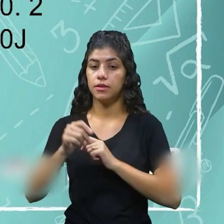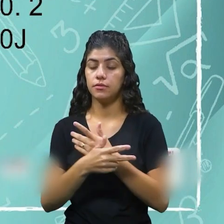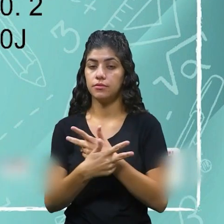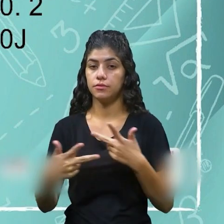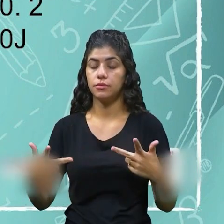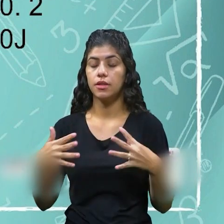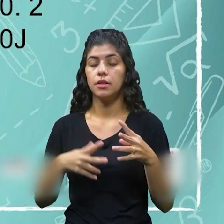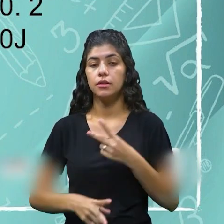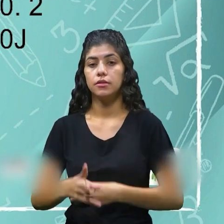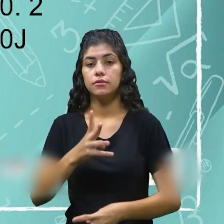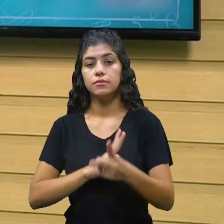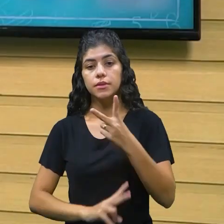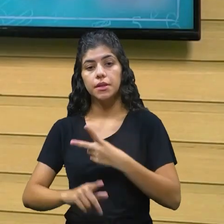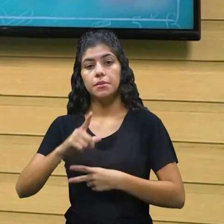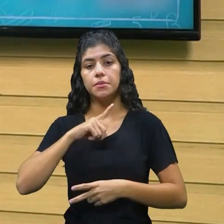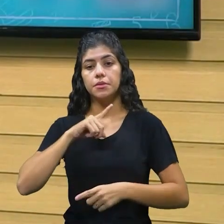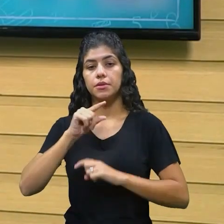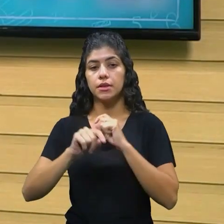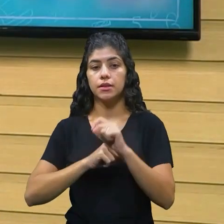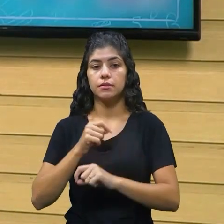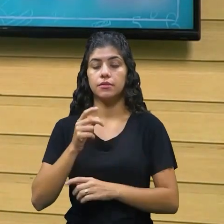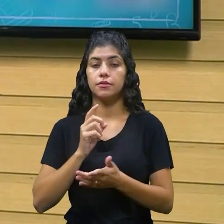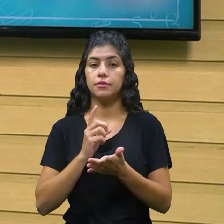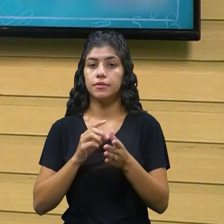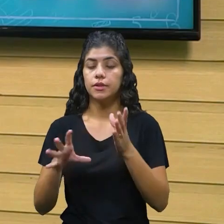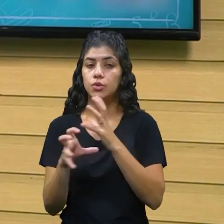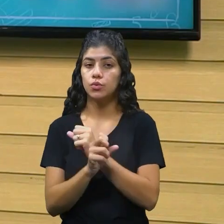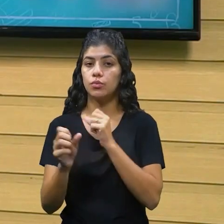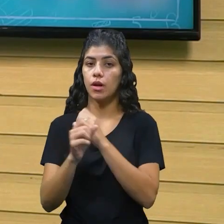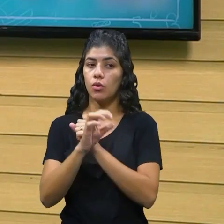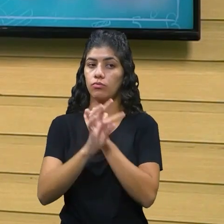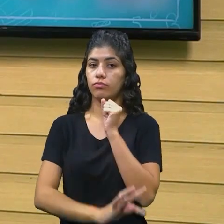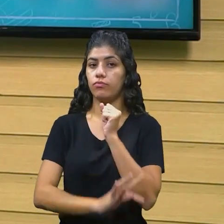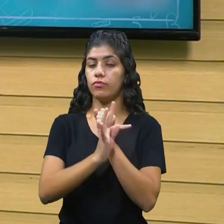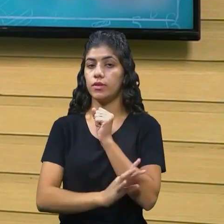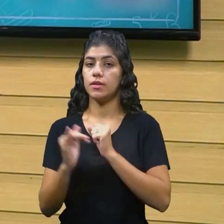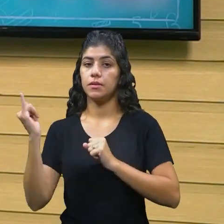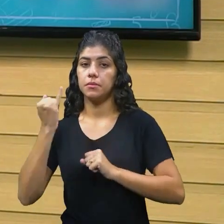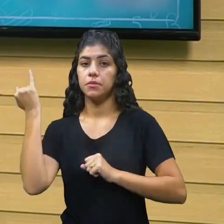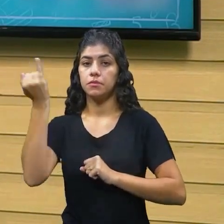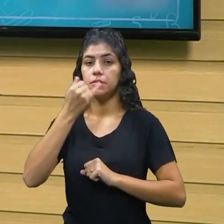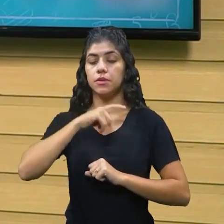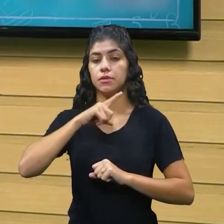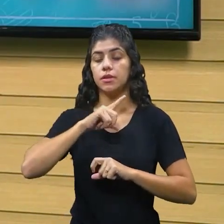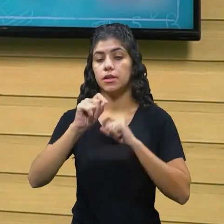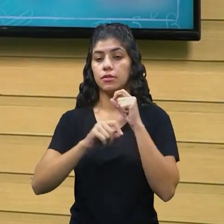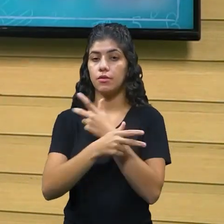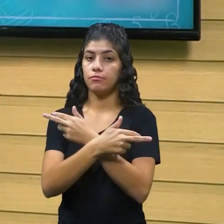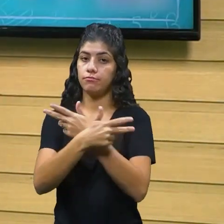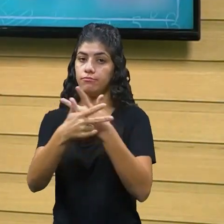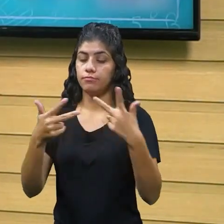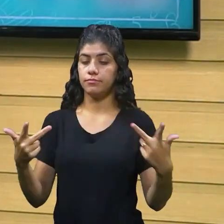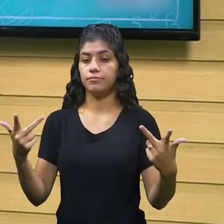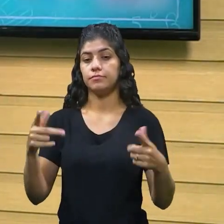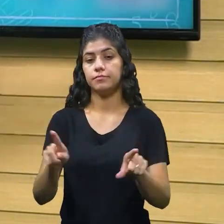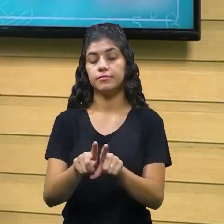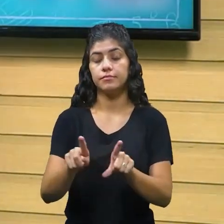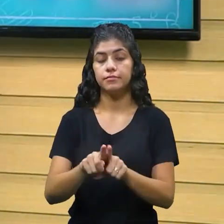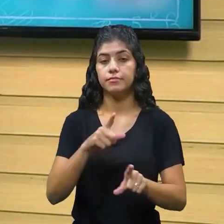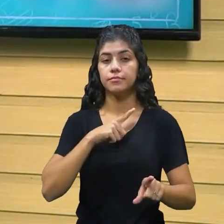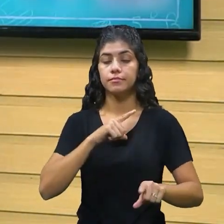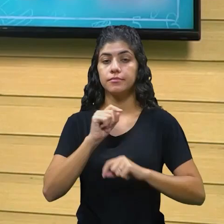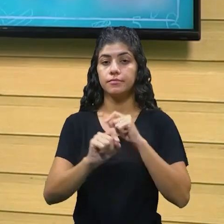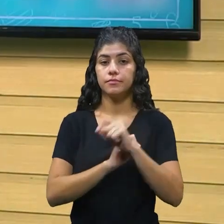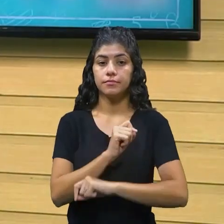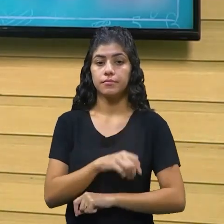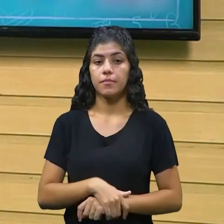empregadas. Toda vez que você for fazer um cálculo na área de física, é importante que você tenha as variáveis, né, que vão te dar o